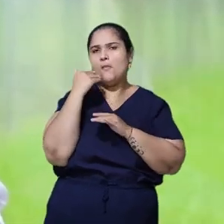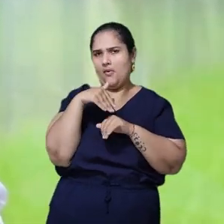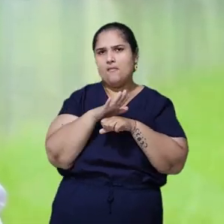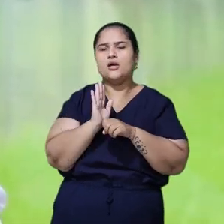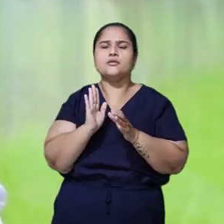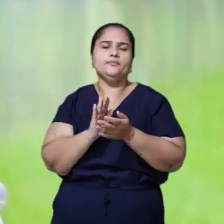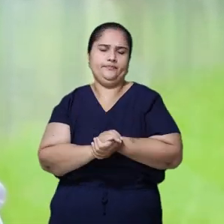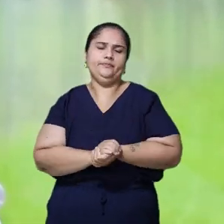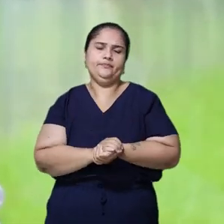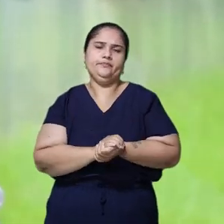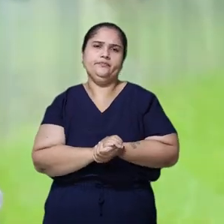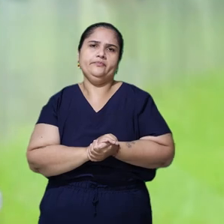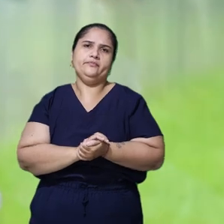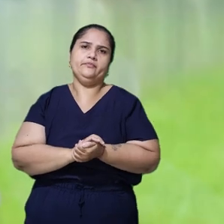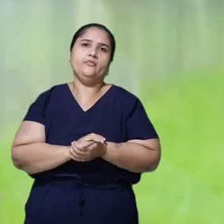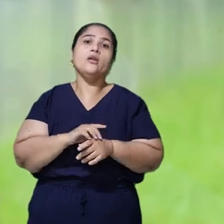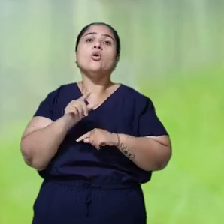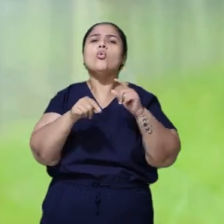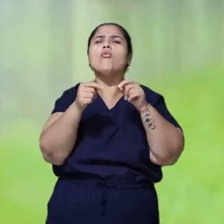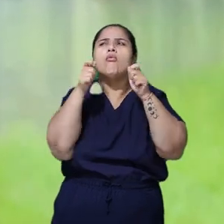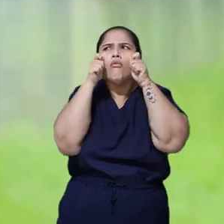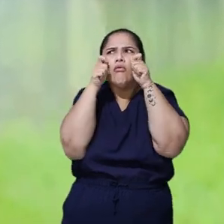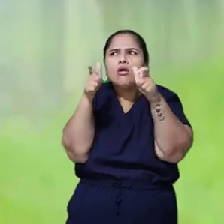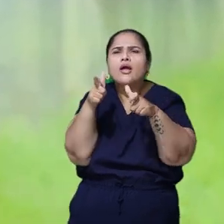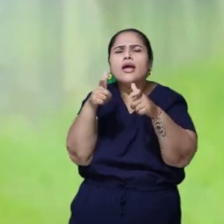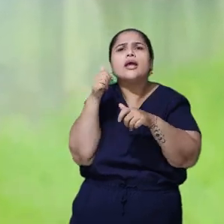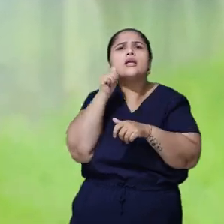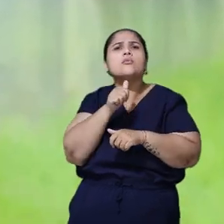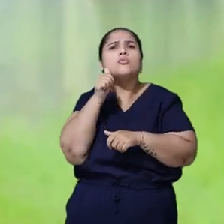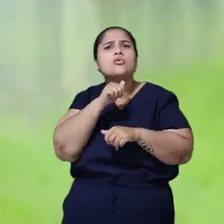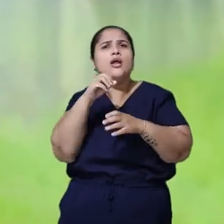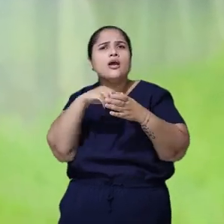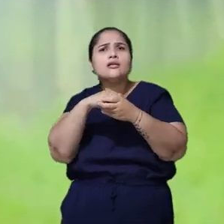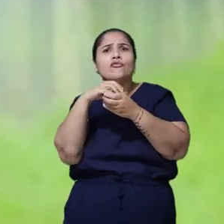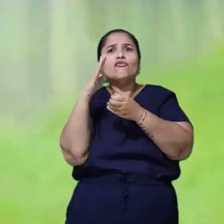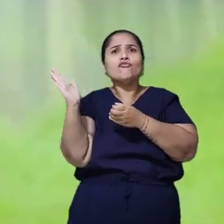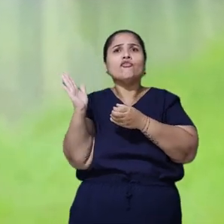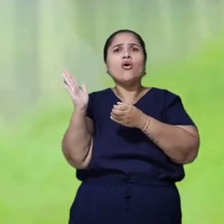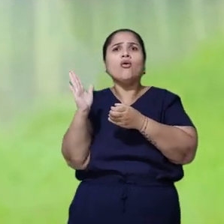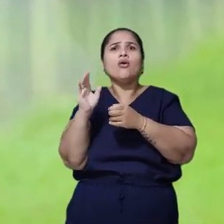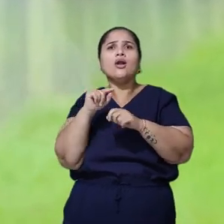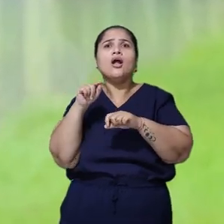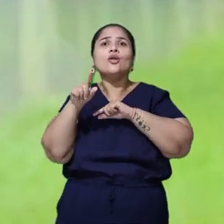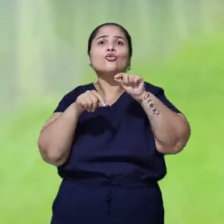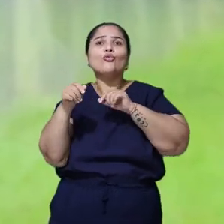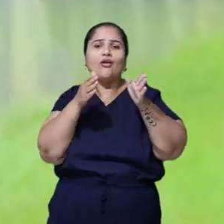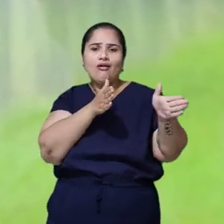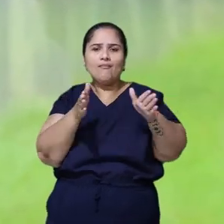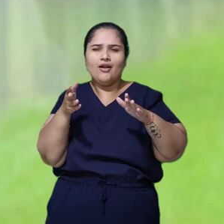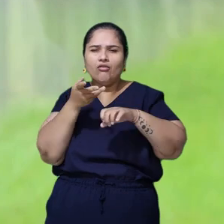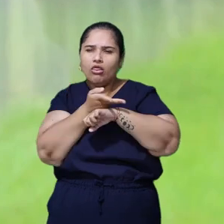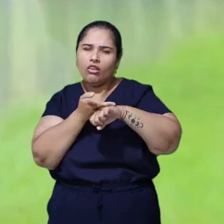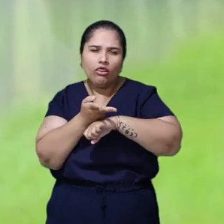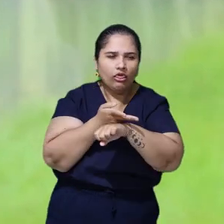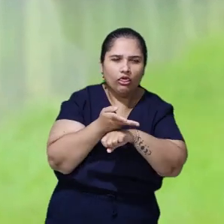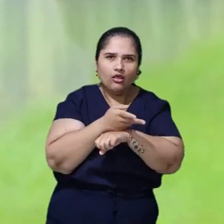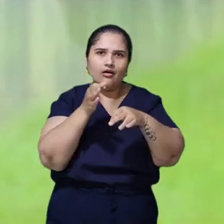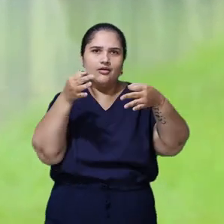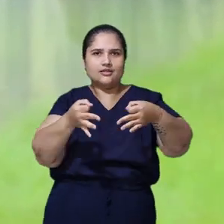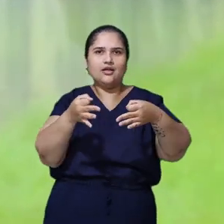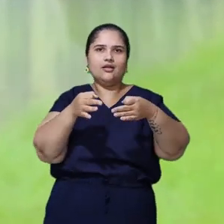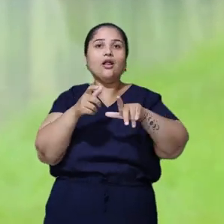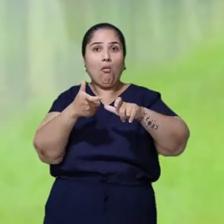pré-menopáusicas. E o que chama atenção é que normalmente são mulheres que estão fora do período de rastreamento, né? Então, às vezes, muitas